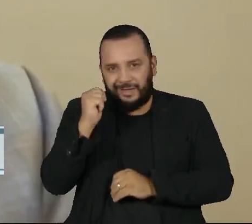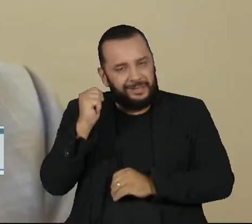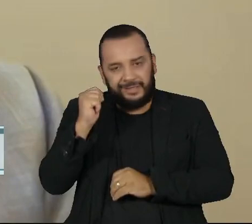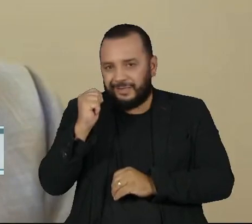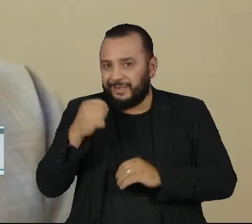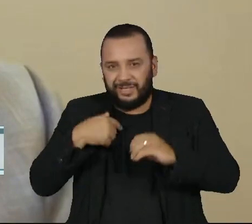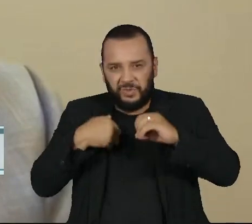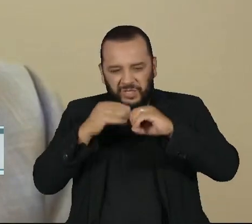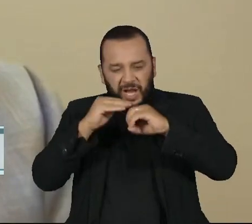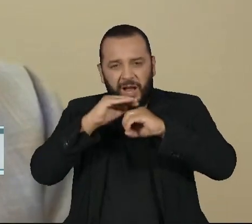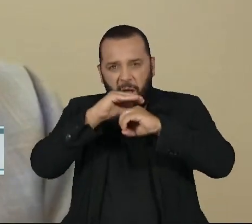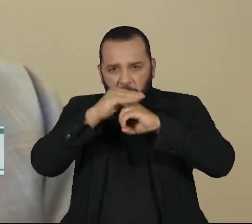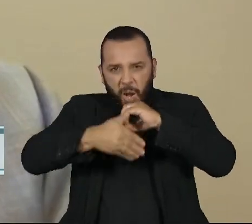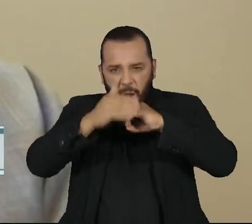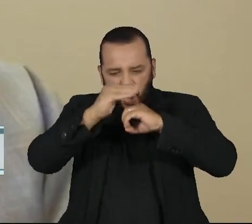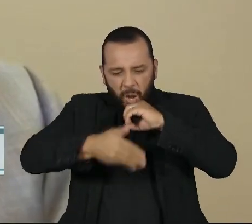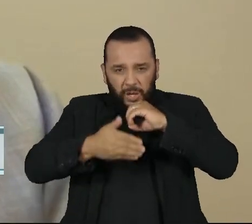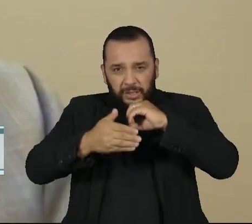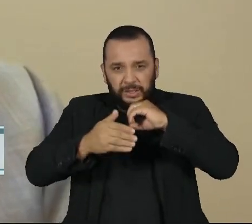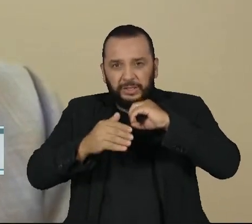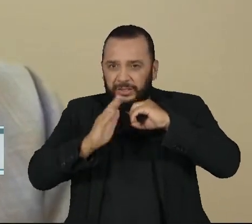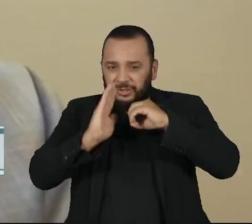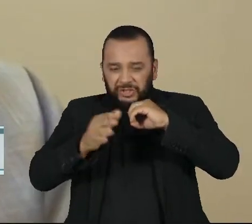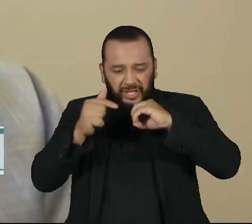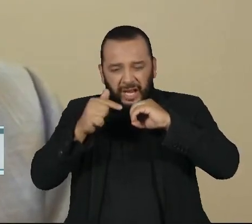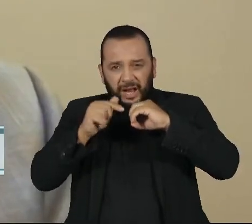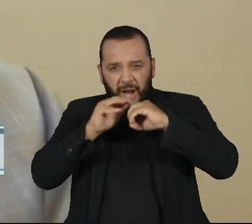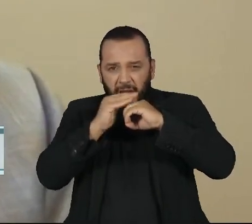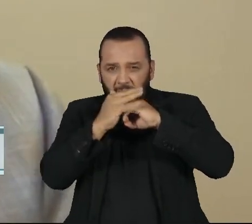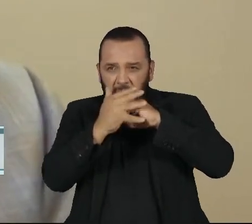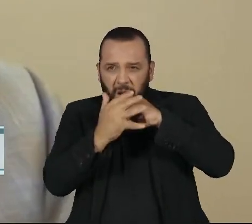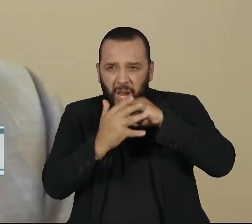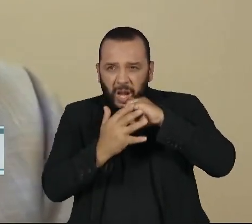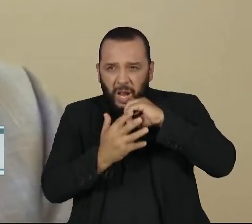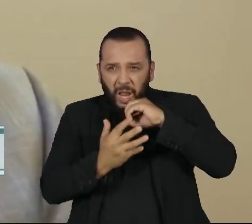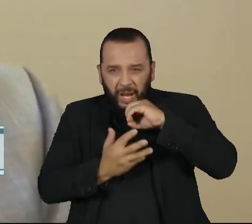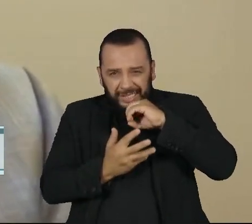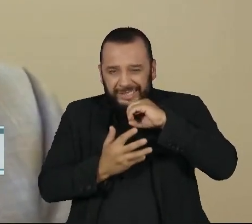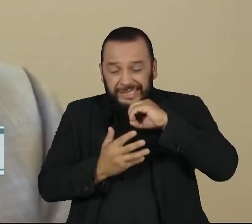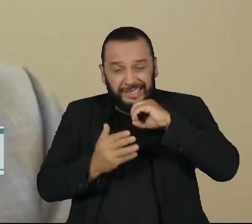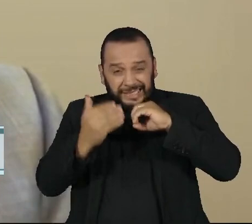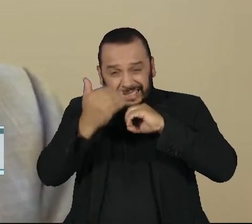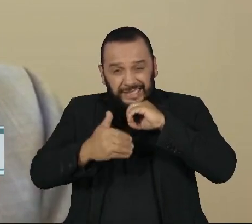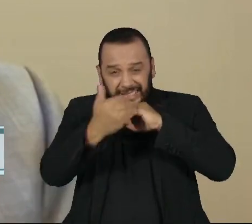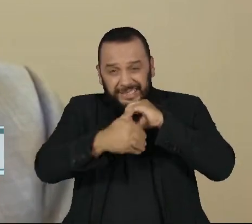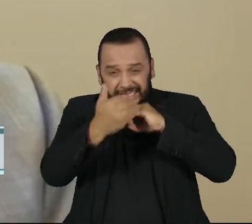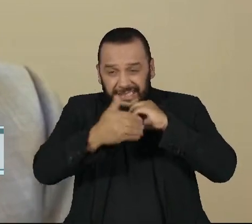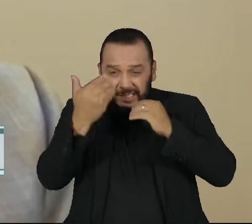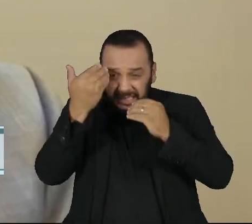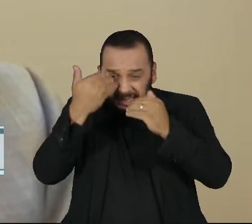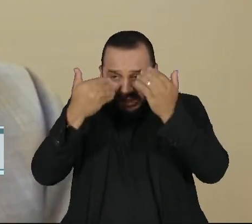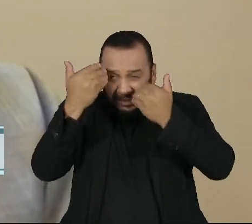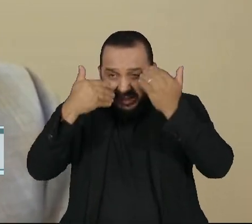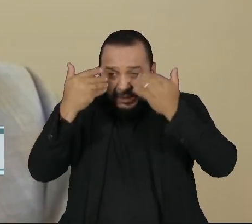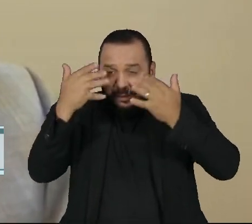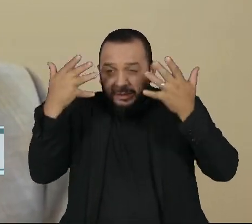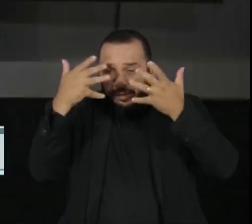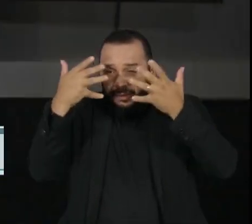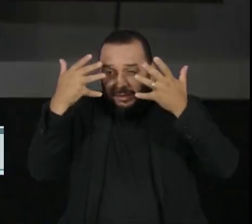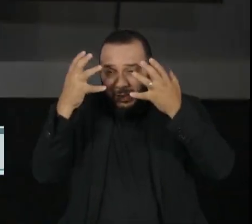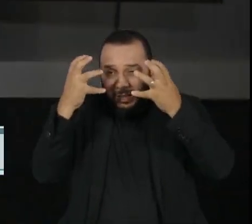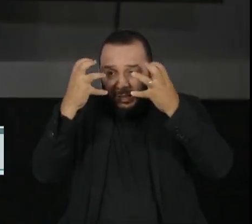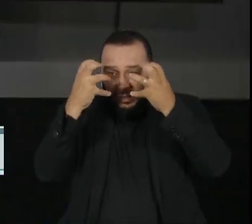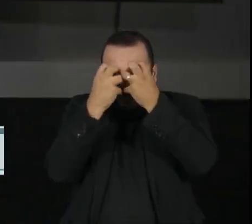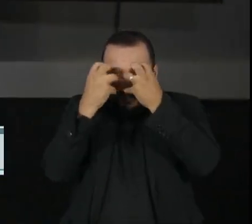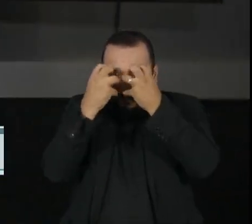perda dessas fibras do nervo óptico causa uma lesão no campo visual que é irreversível.